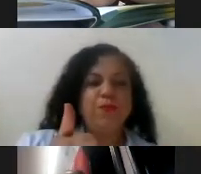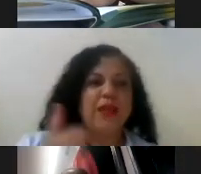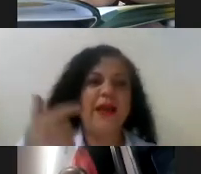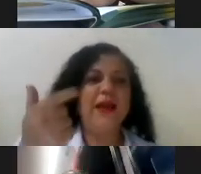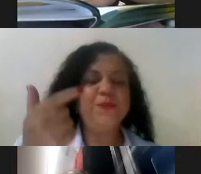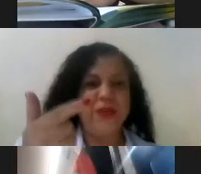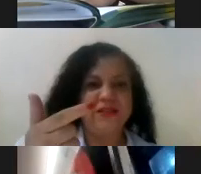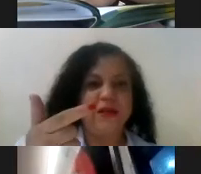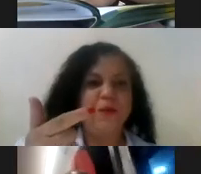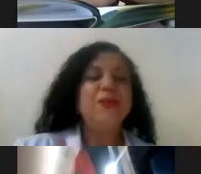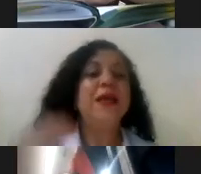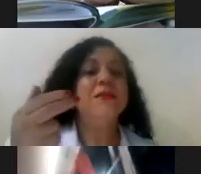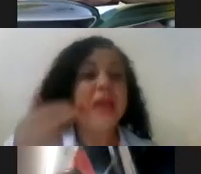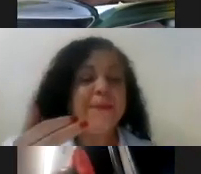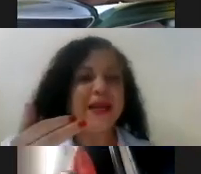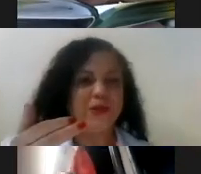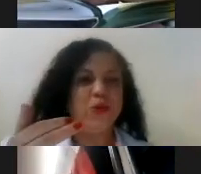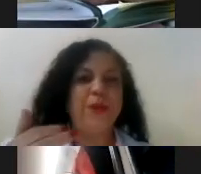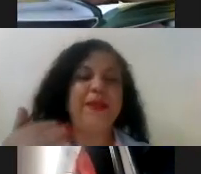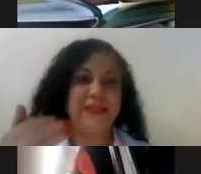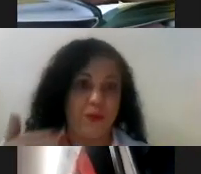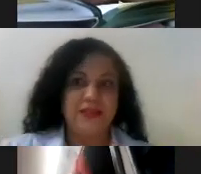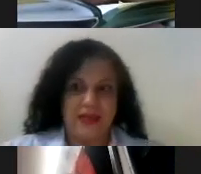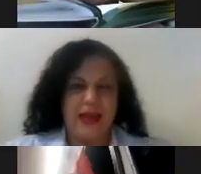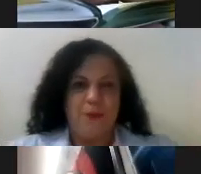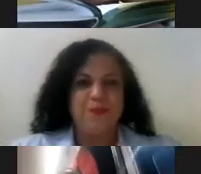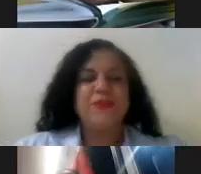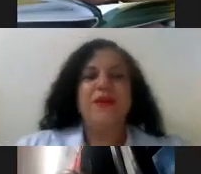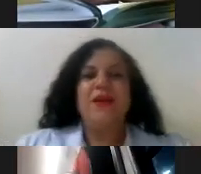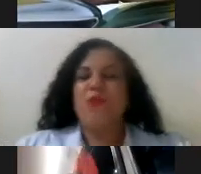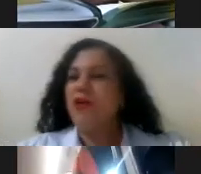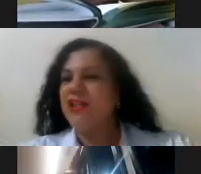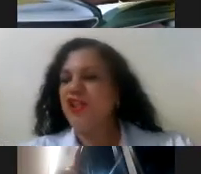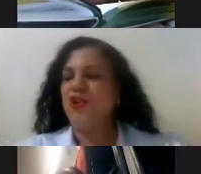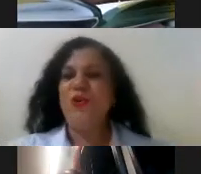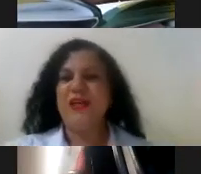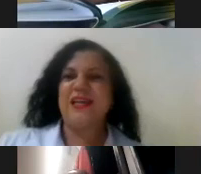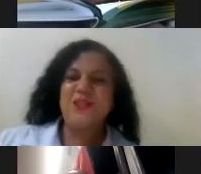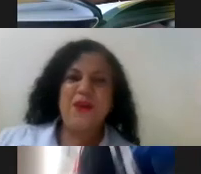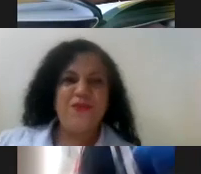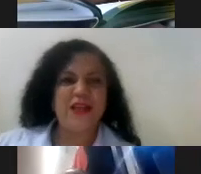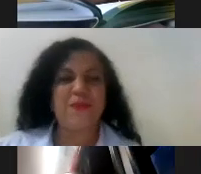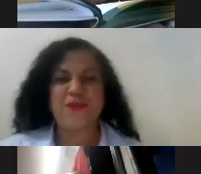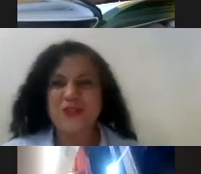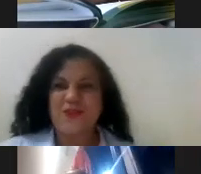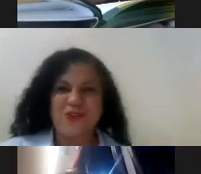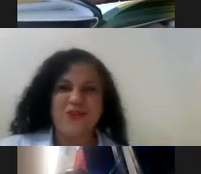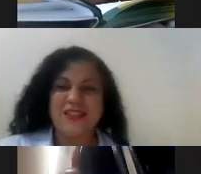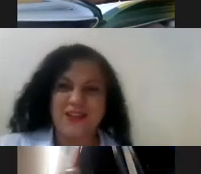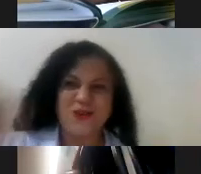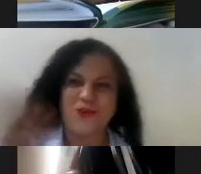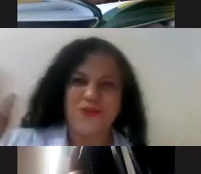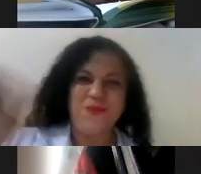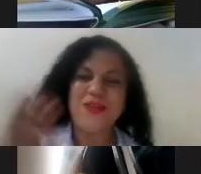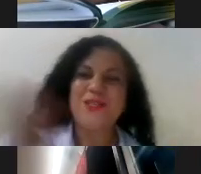pulso, respiração, temperatura e pressão arterial. Boa noite, Júlia. Seja bem-vinda. A professora viu que